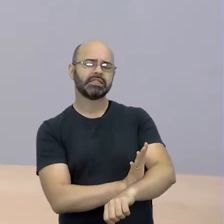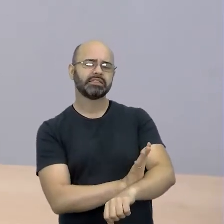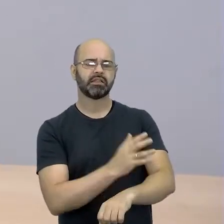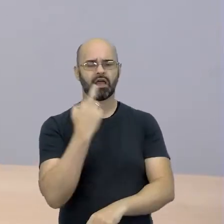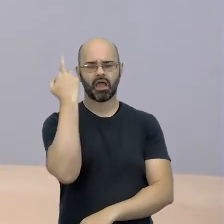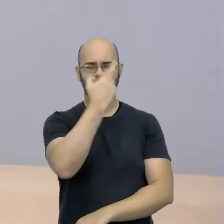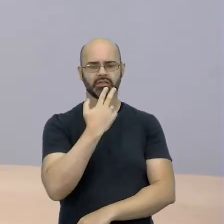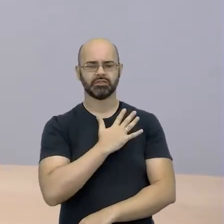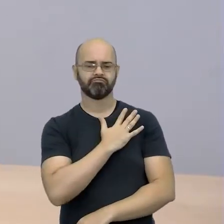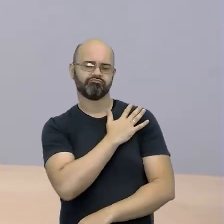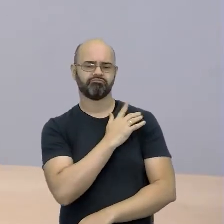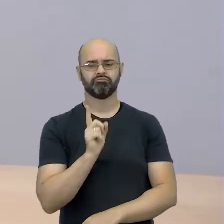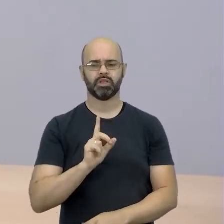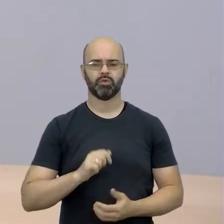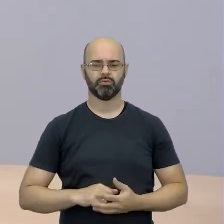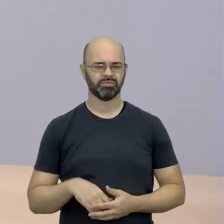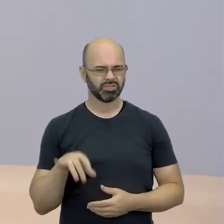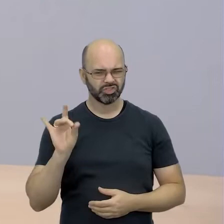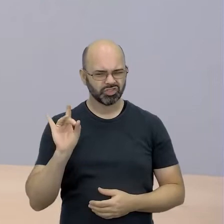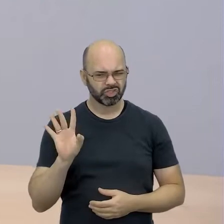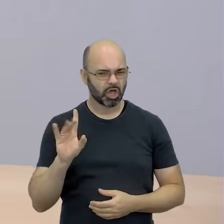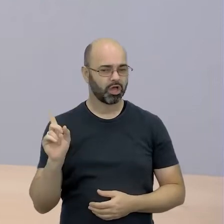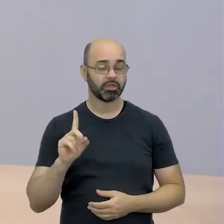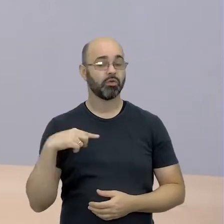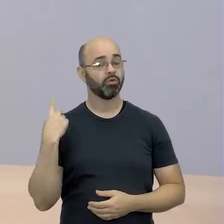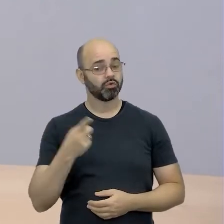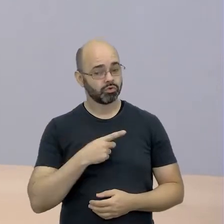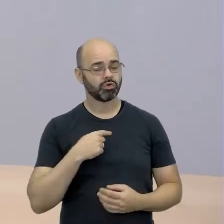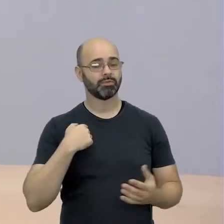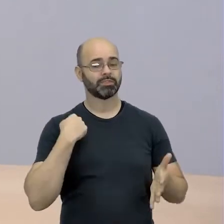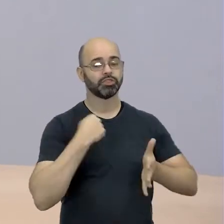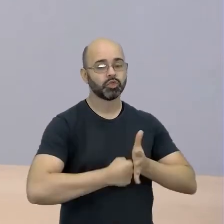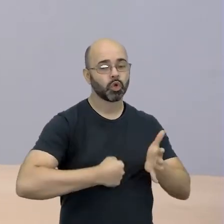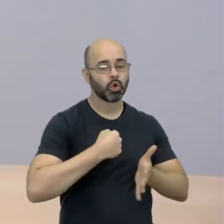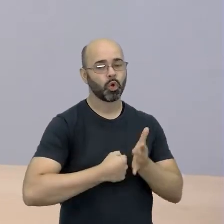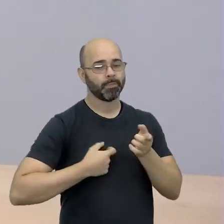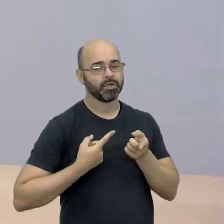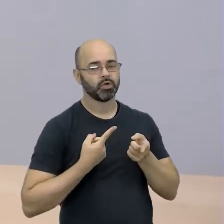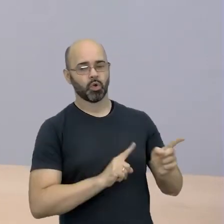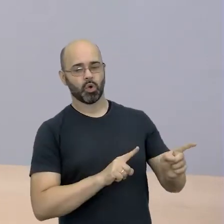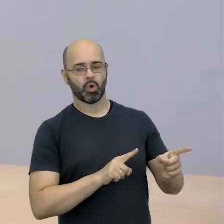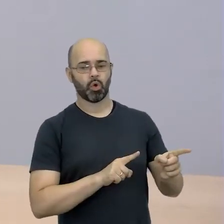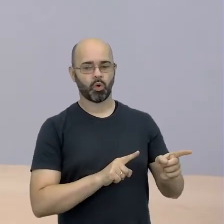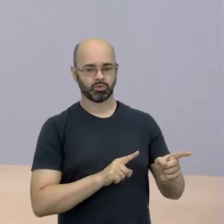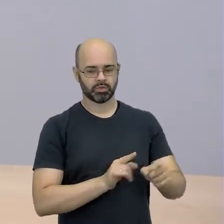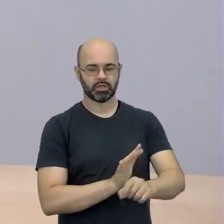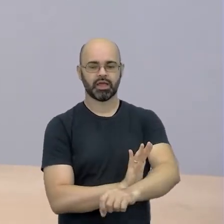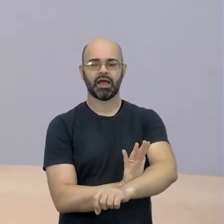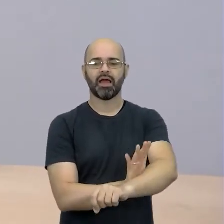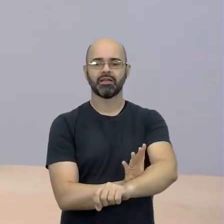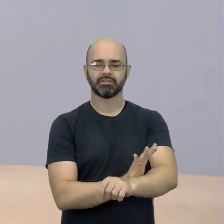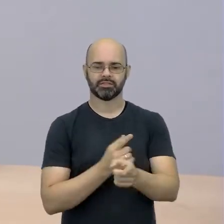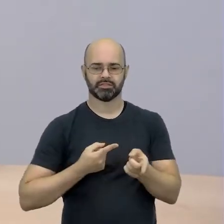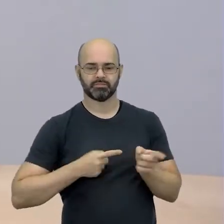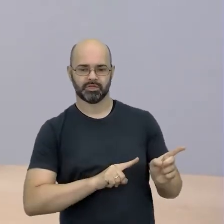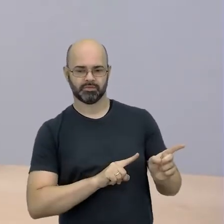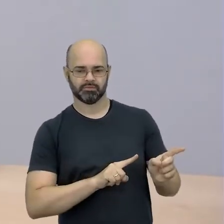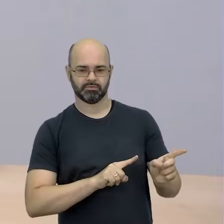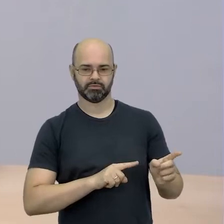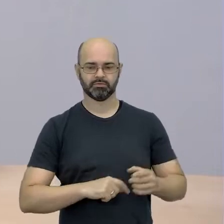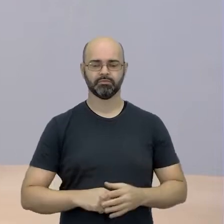ser antirracistas. A gente produz muito conteúdo aqui vocacionado para essa